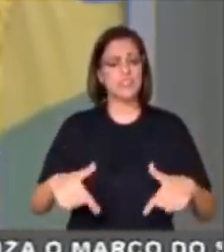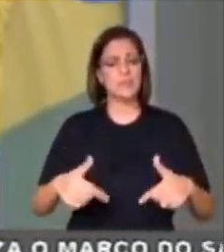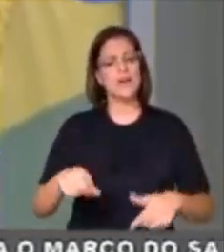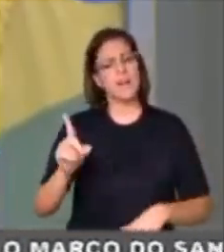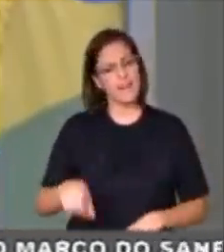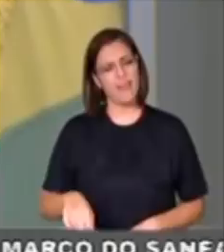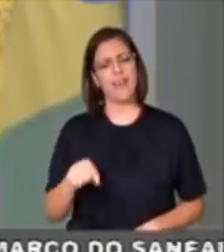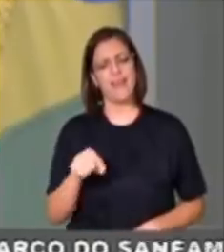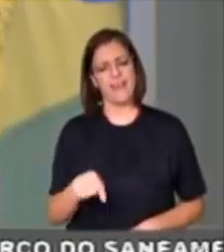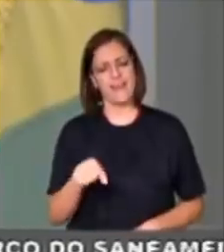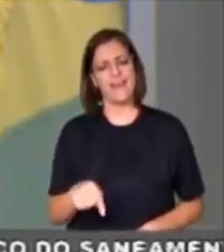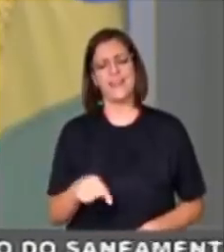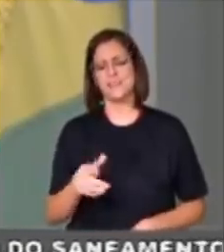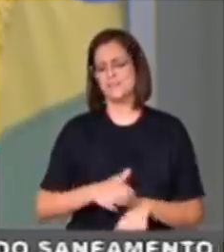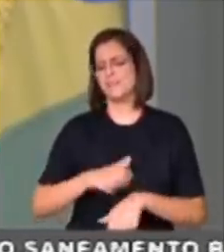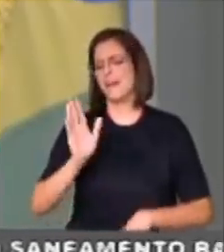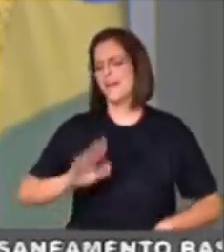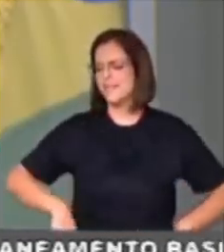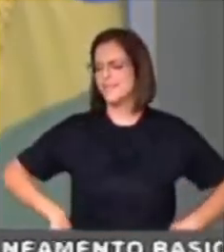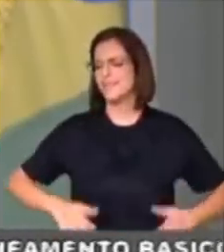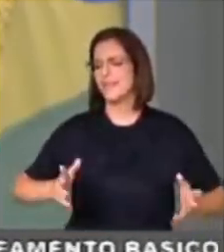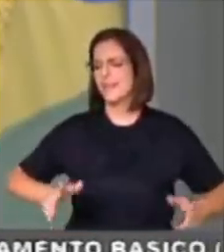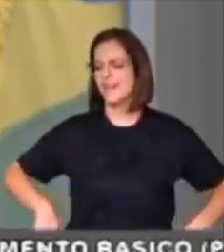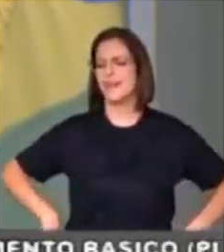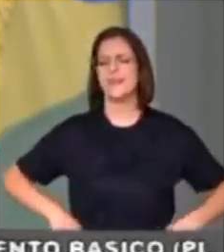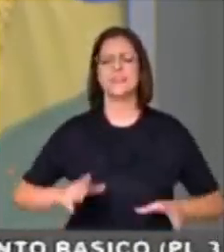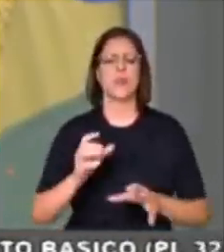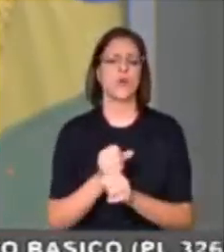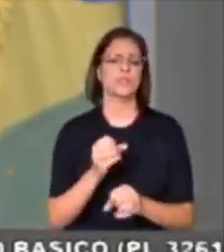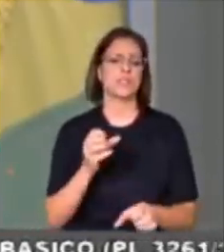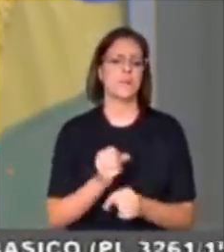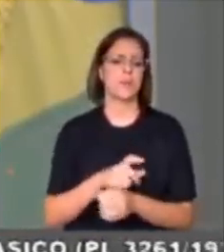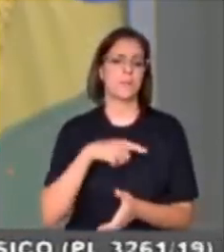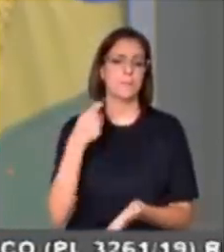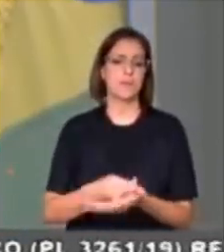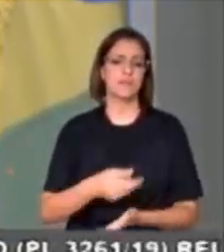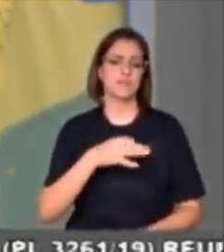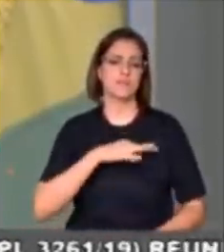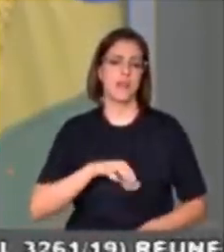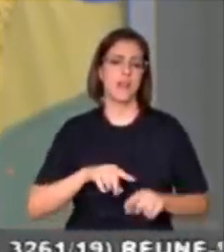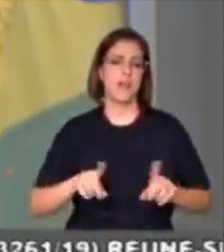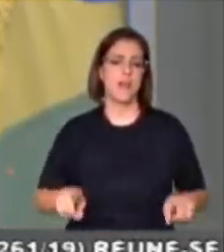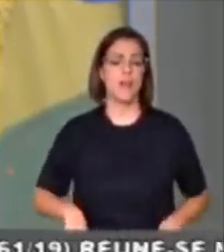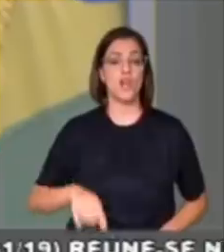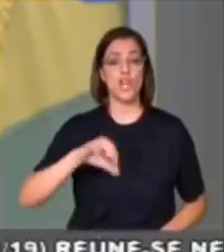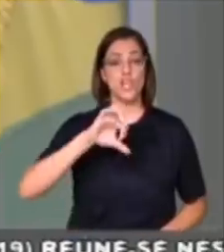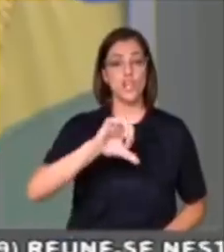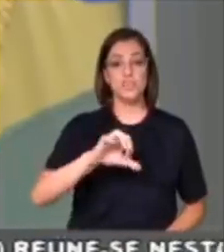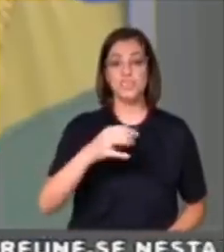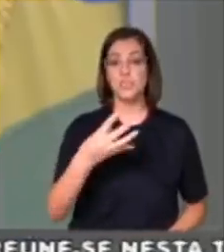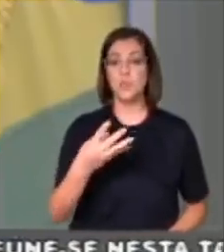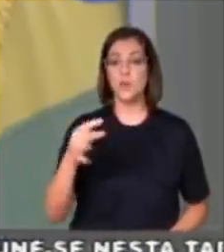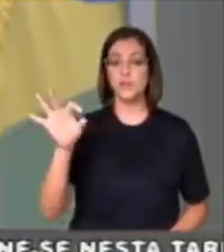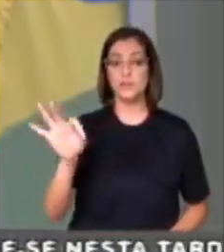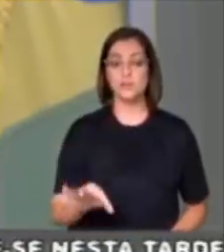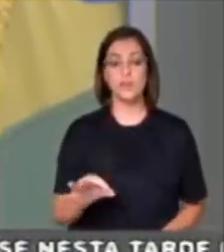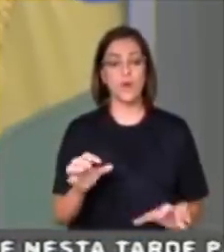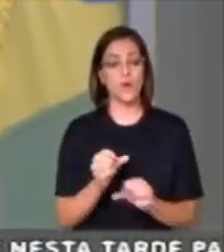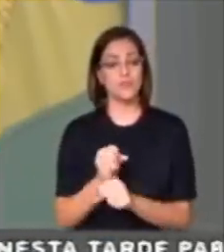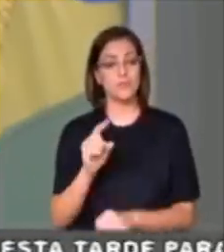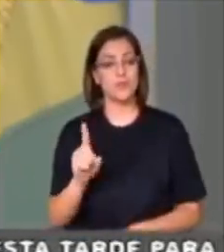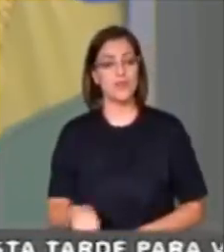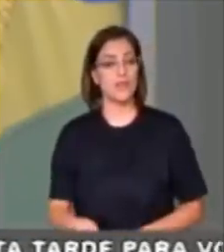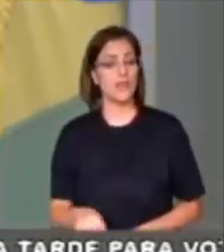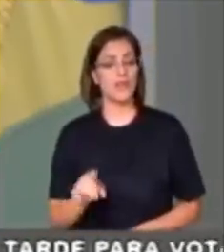que proporcionalmente mais gasta do seu orçamento com folha de pagamento. 94% do seu orçamento